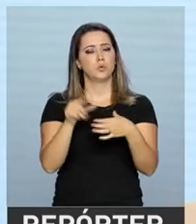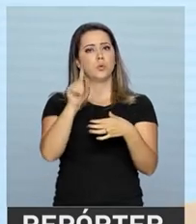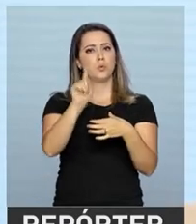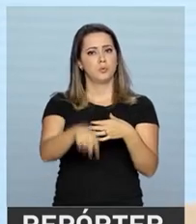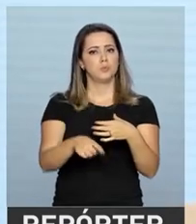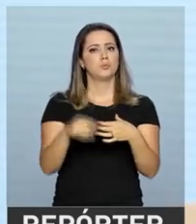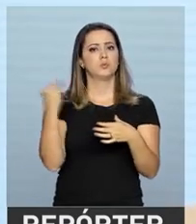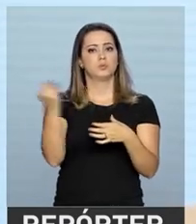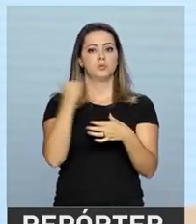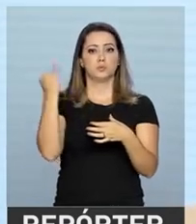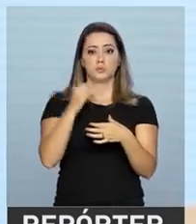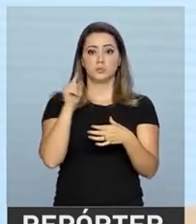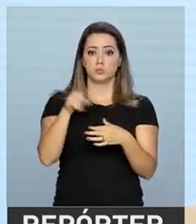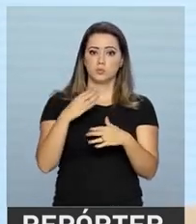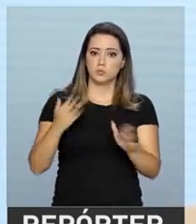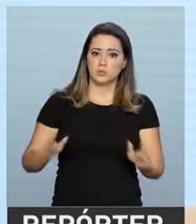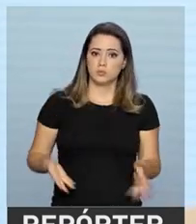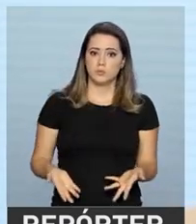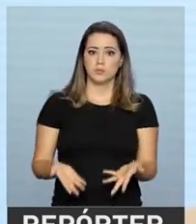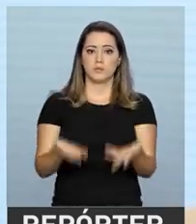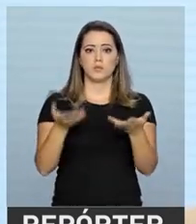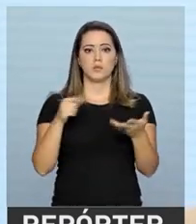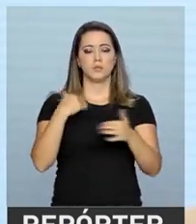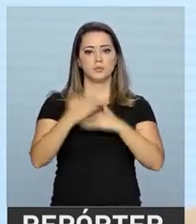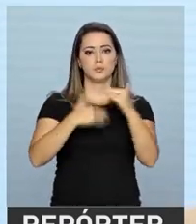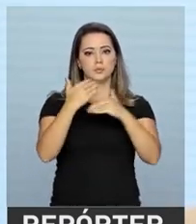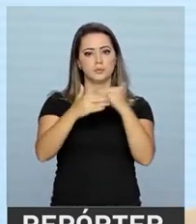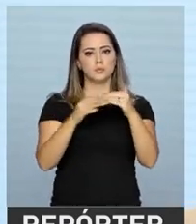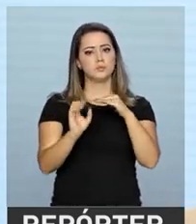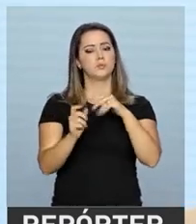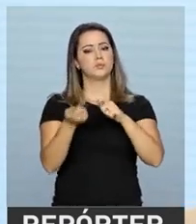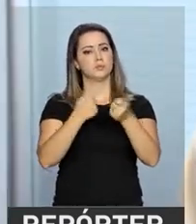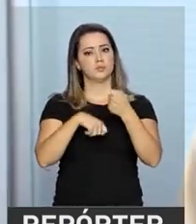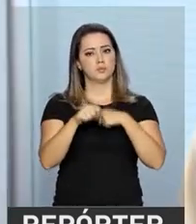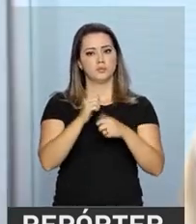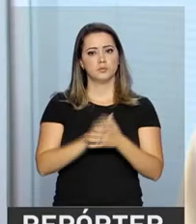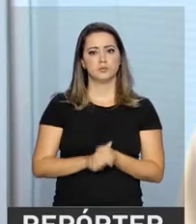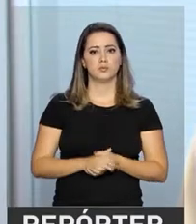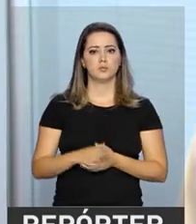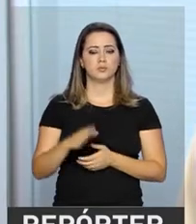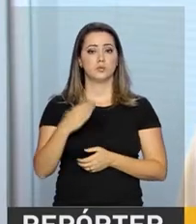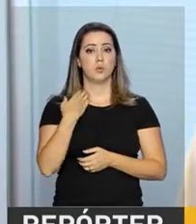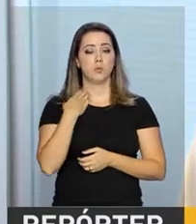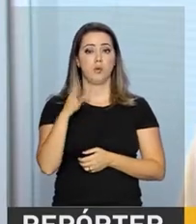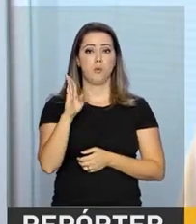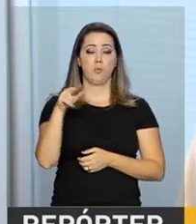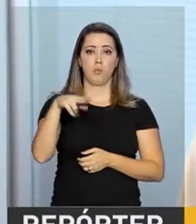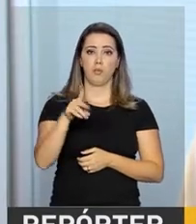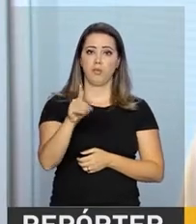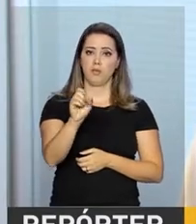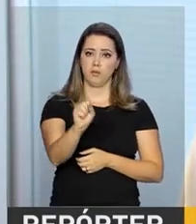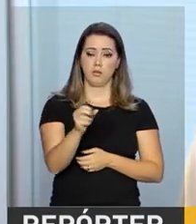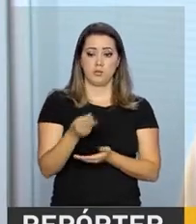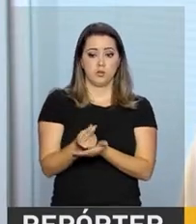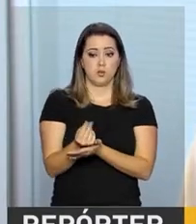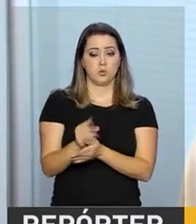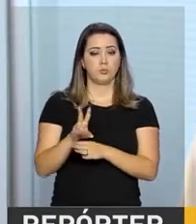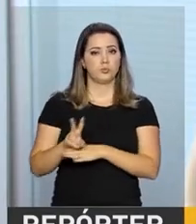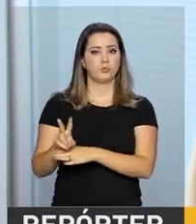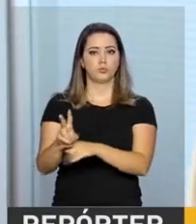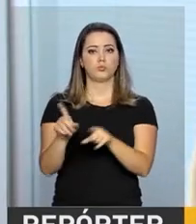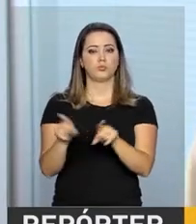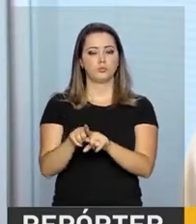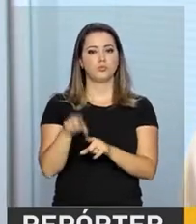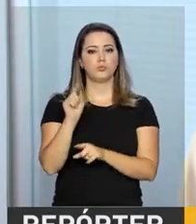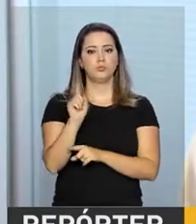setor é importante para estimular o crescimento da economia. O BNDES ele dispõe de recursos financeiros, né, que